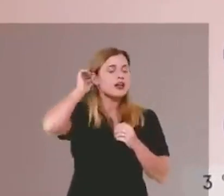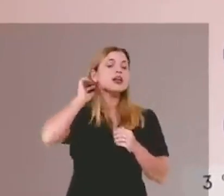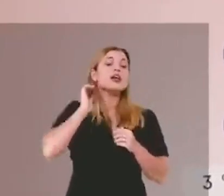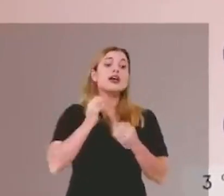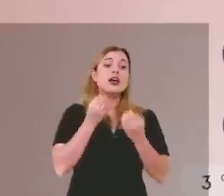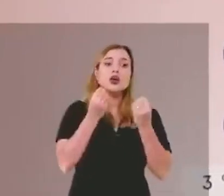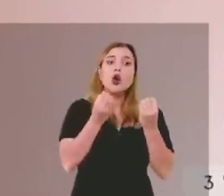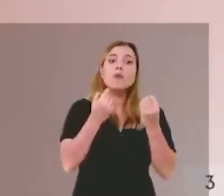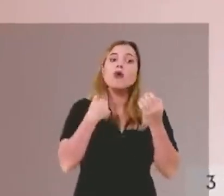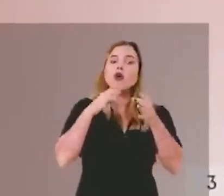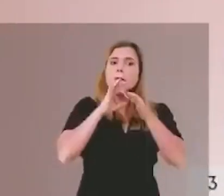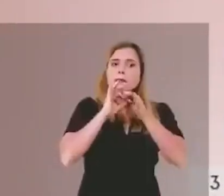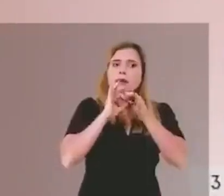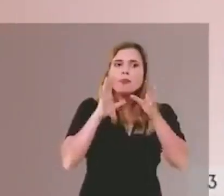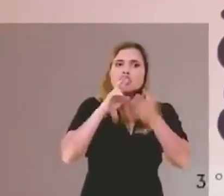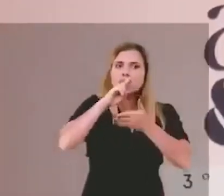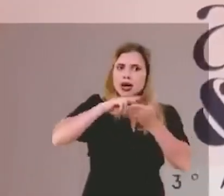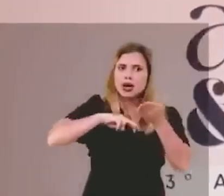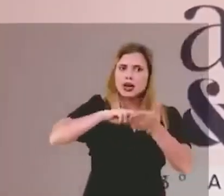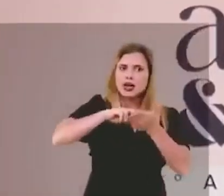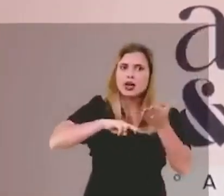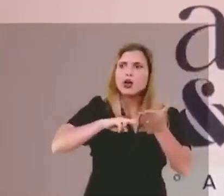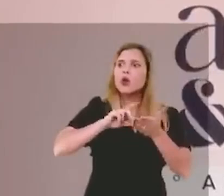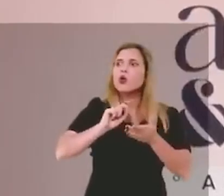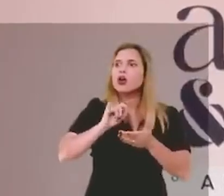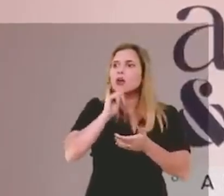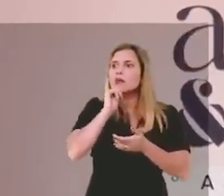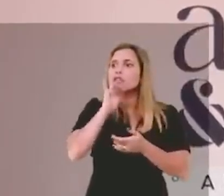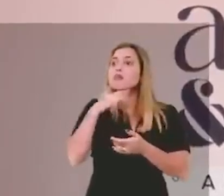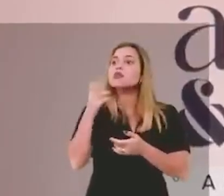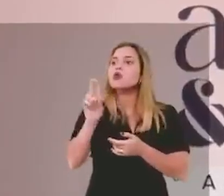duas perguntas. Seu nome, filho?